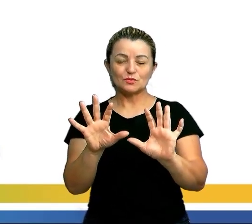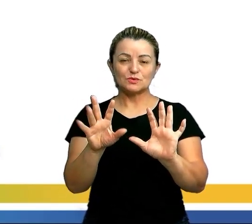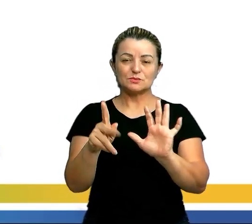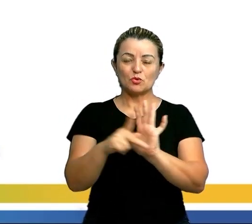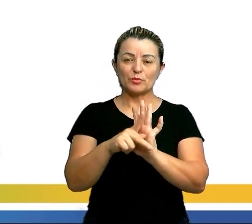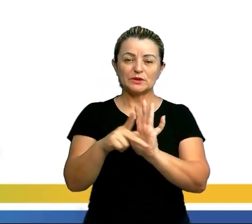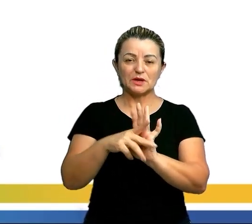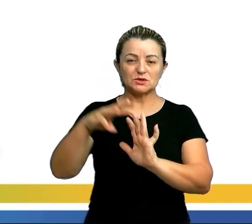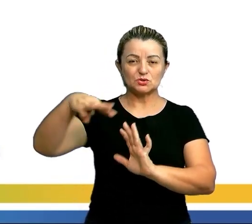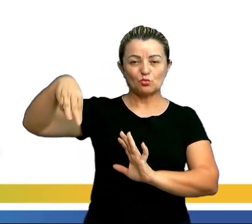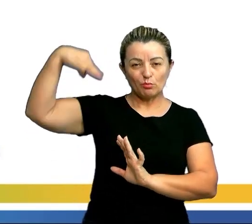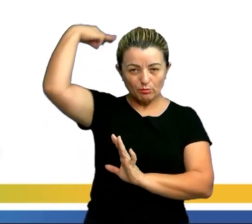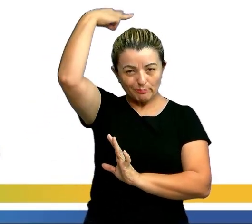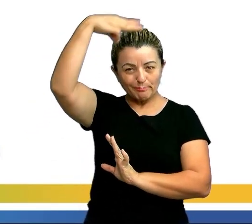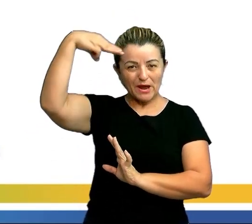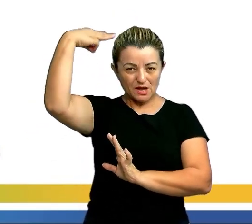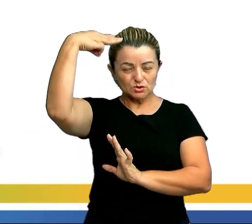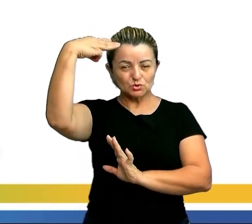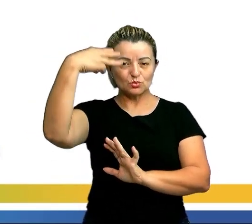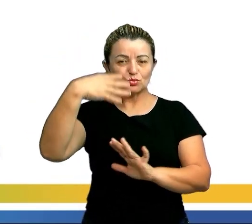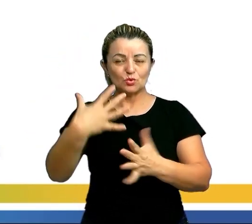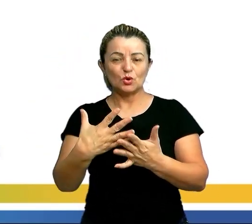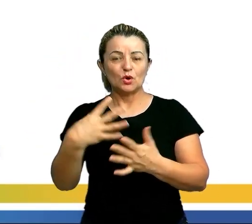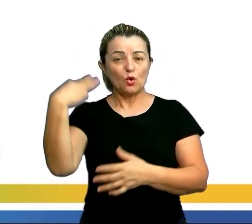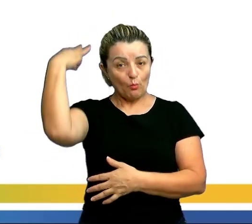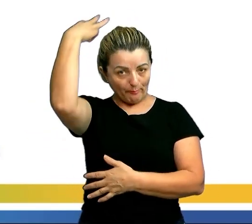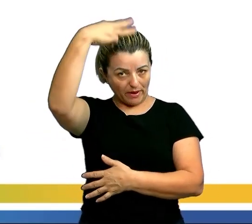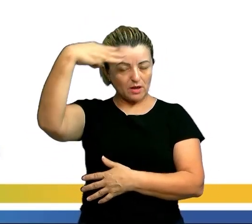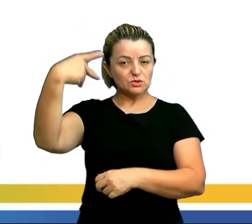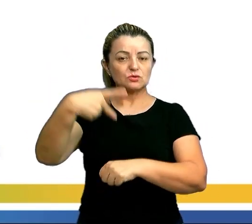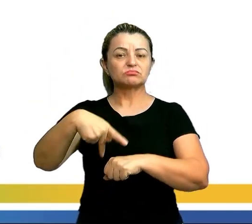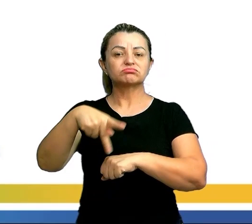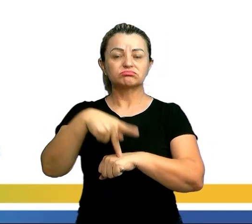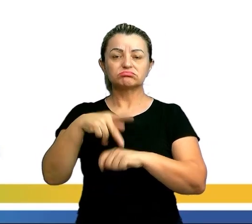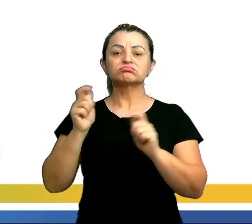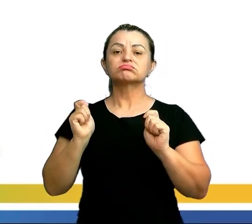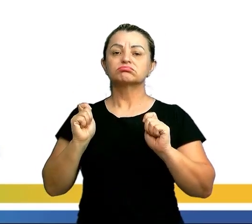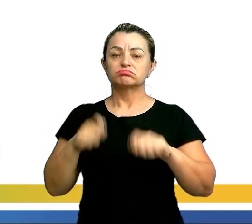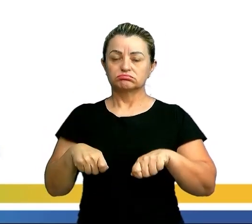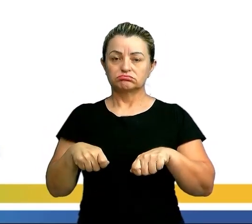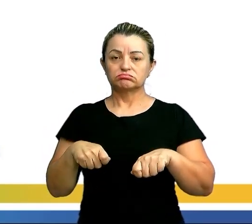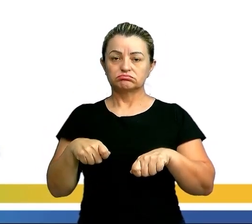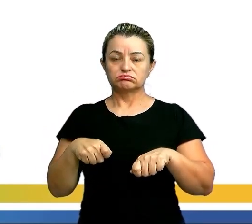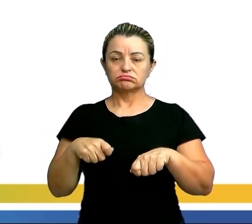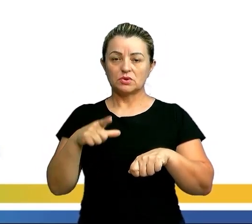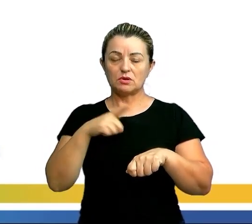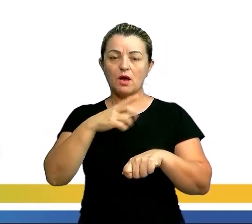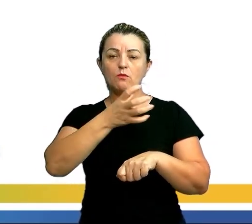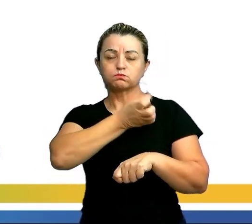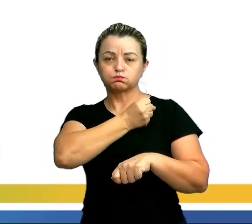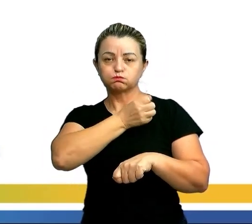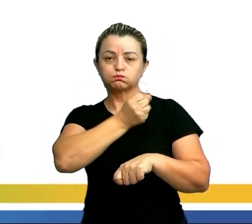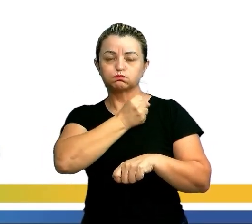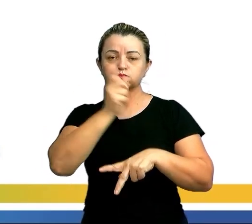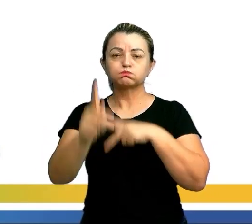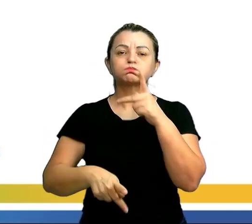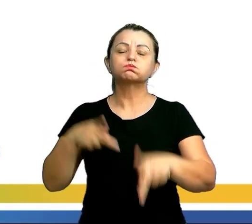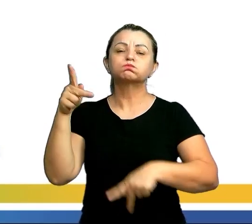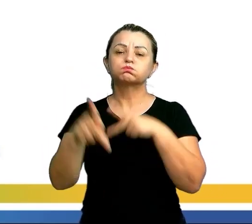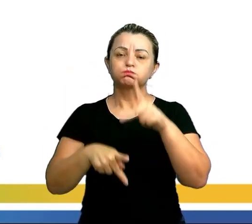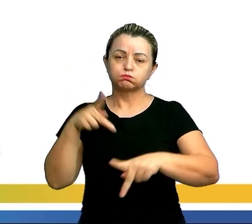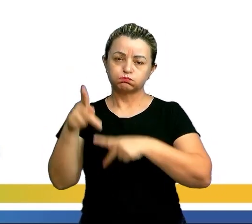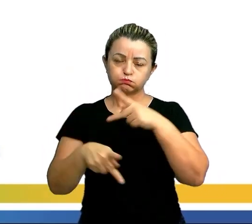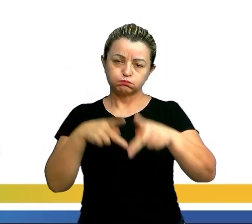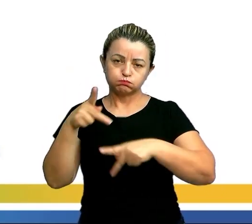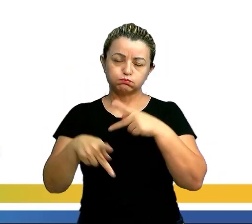México, né? Dentre as 3 economias, o México é o que possui o maior número populacional, mas ele também é